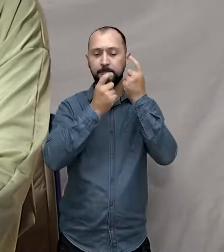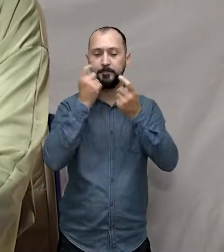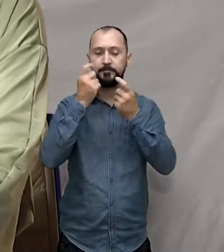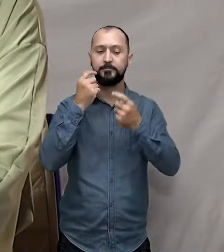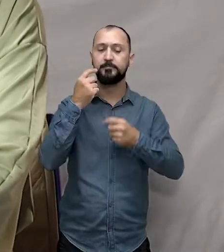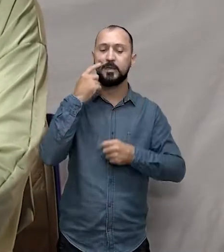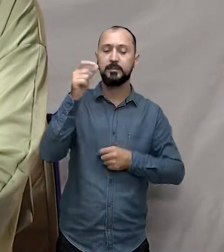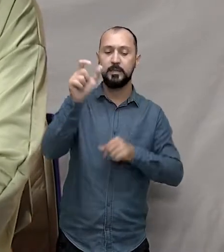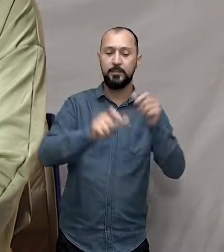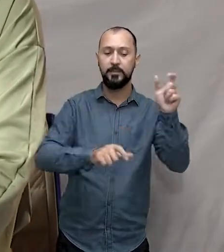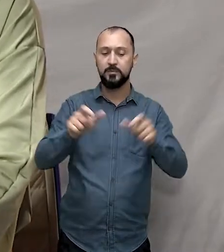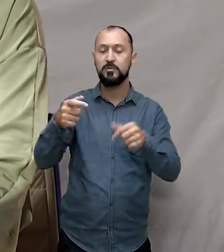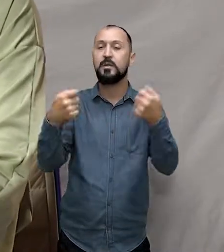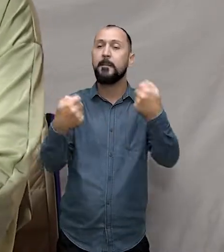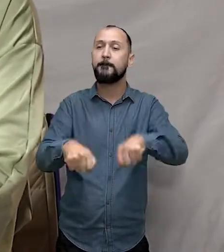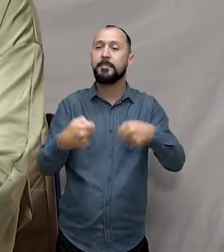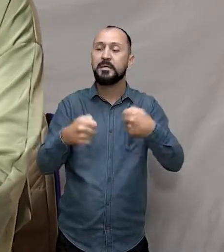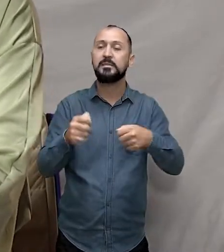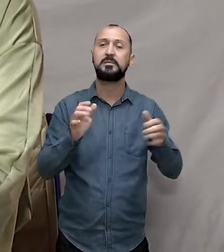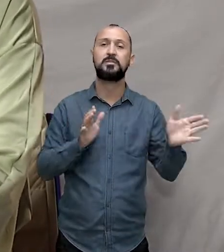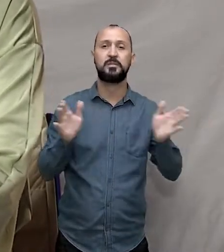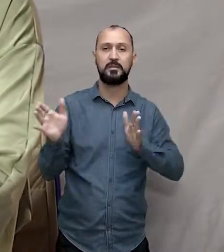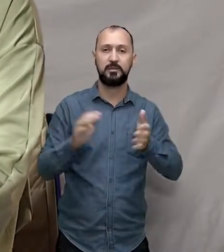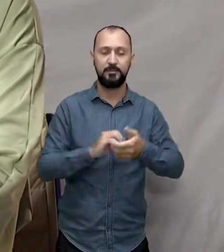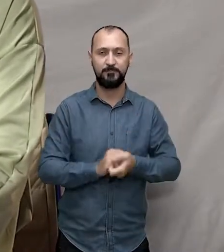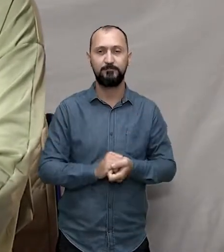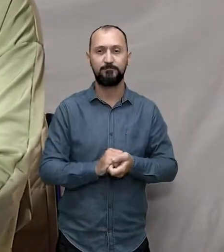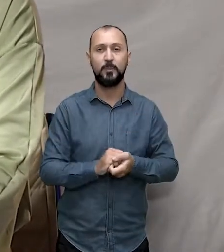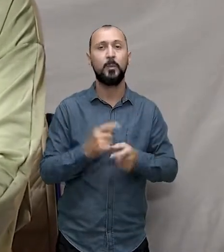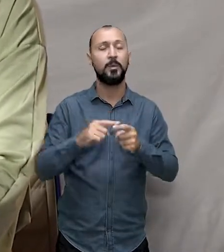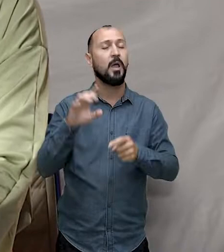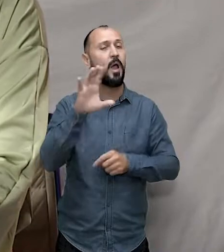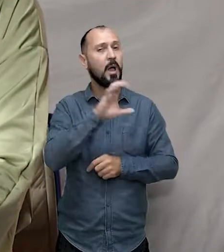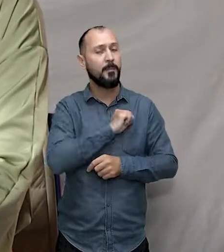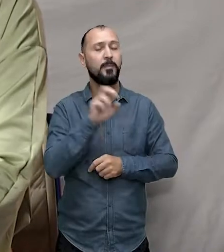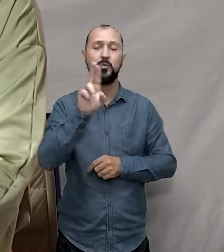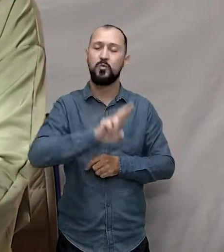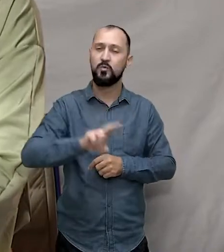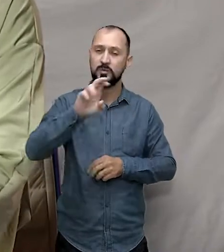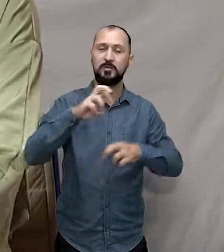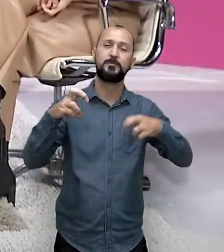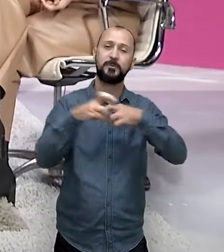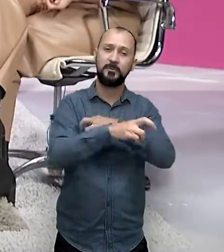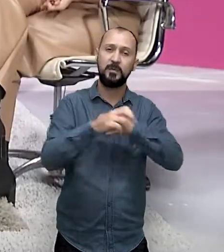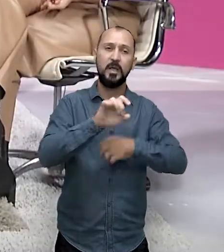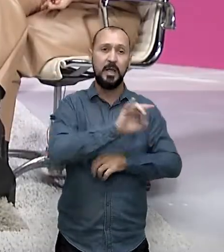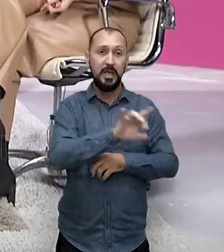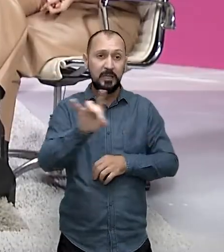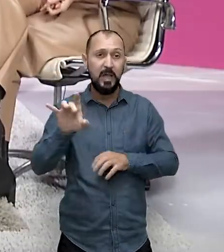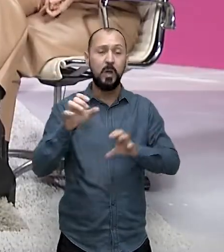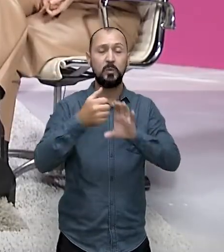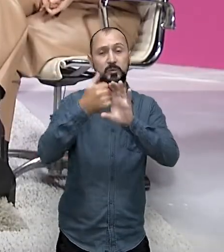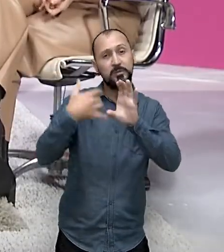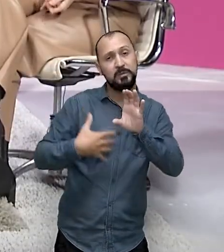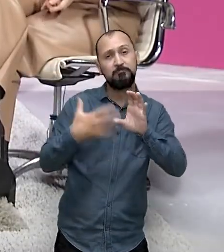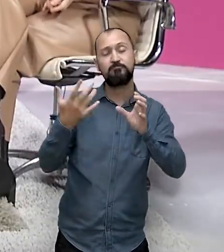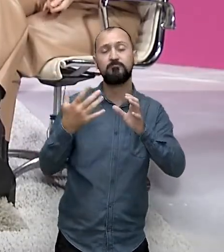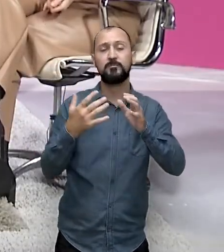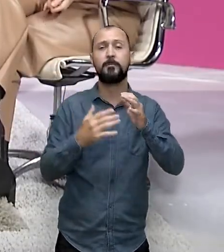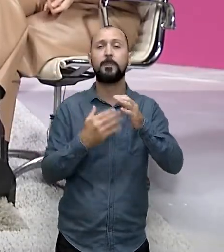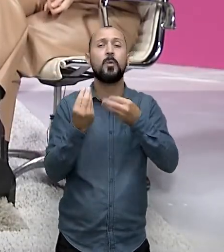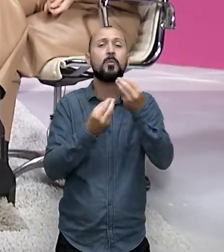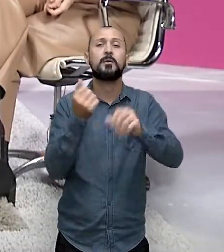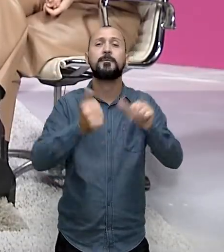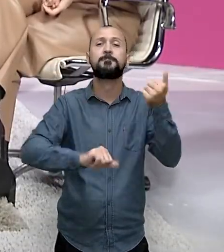essa preocupação em atender as pessoas que necessitam de acessibilidade, pois todos usamos o trânsito, né? Todos com nossas características e